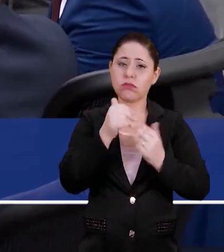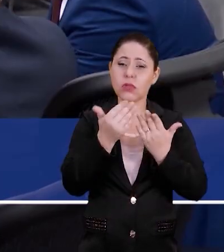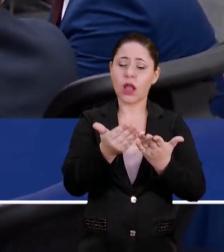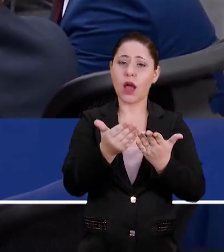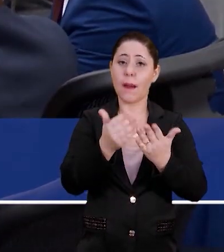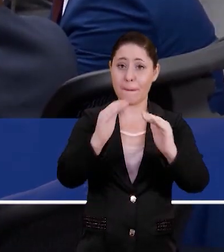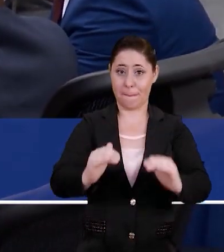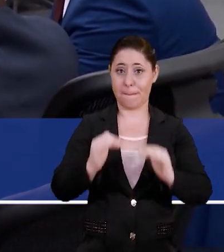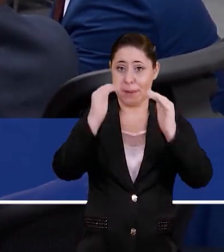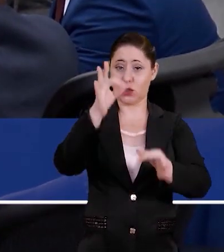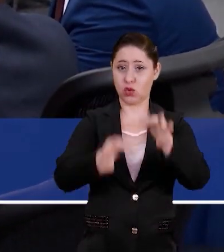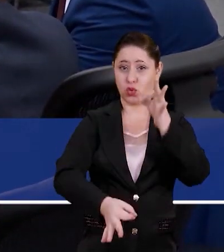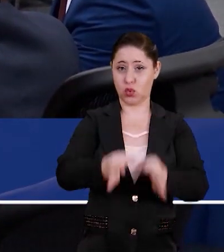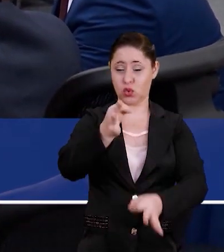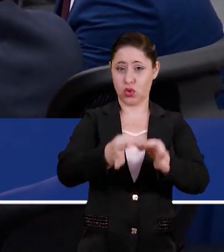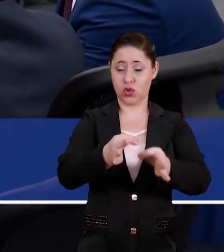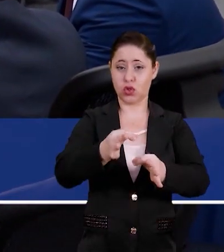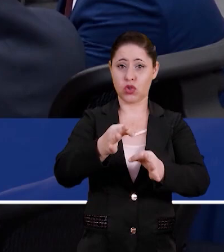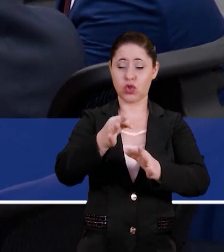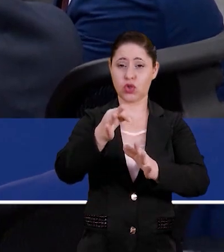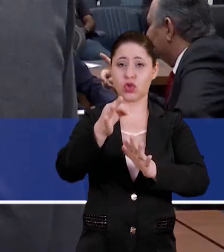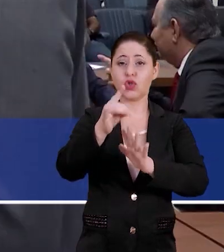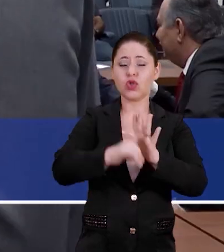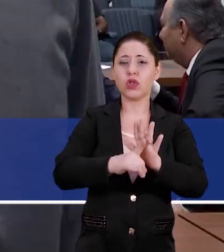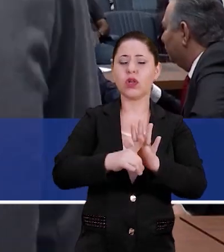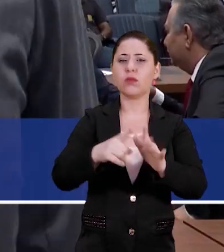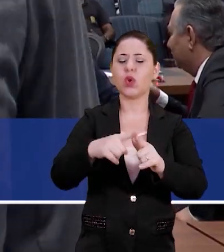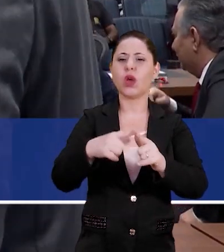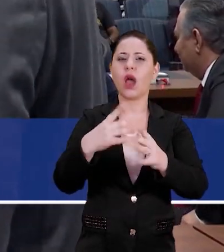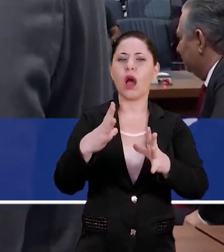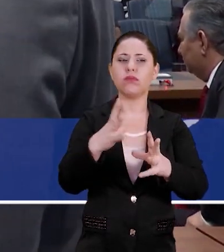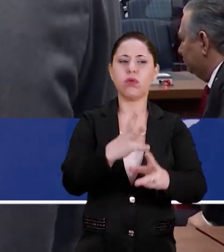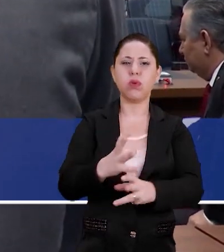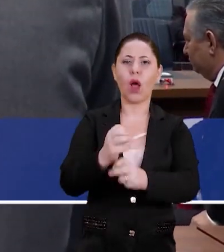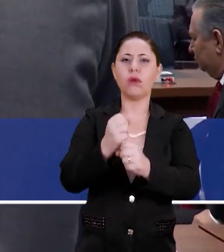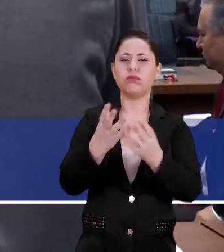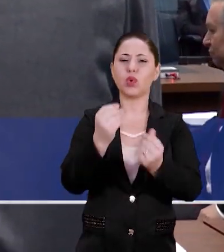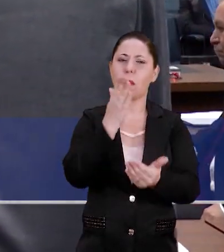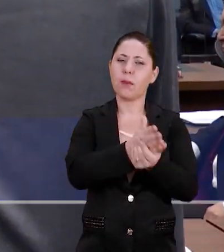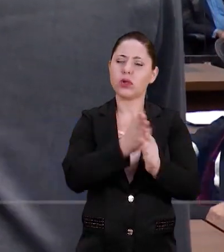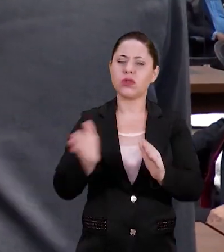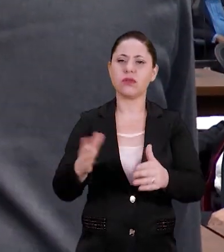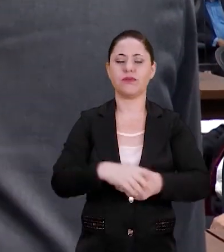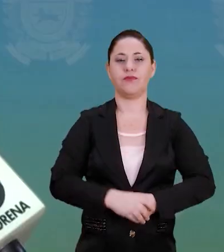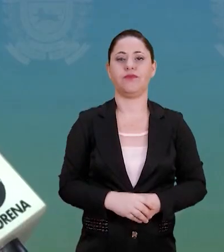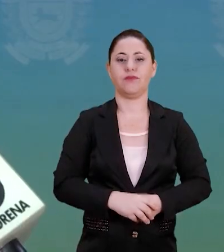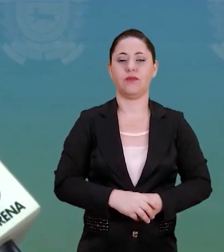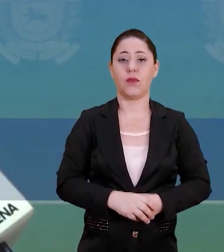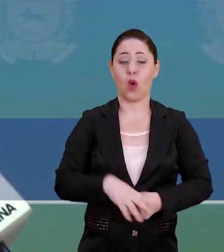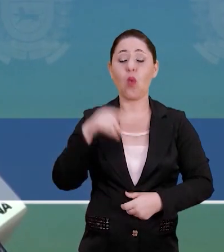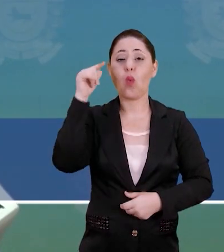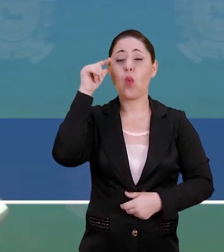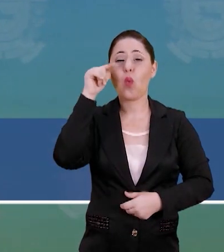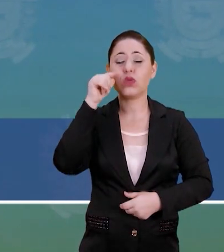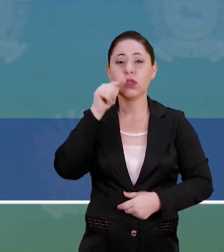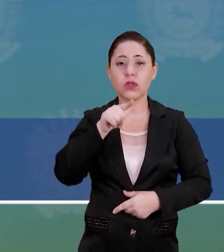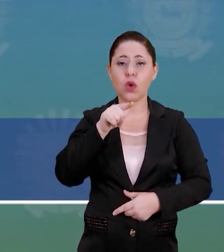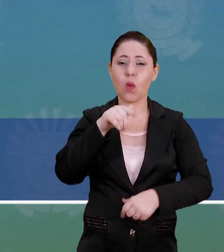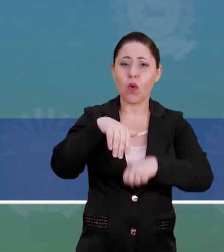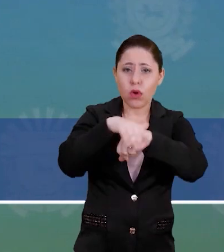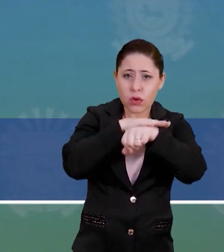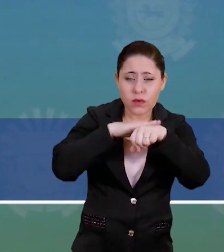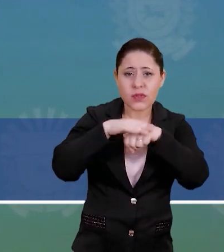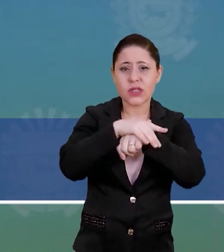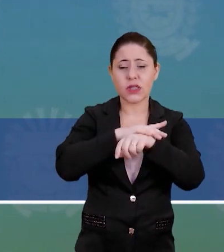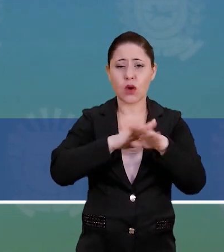gratificação a ser paga a desembargadores e juízes de direito, em decorrência de acumulação de acervo processual. Nós conseguimos conversar com